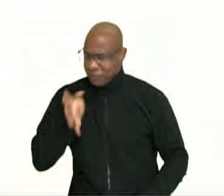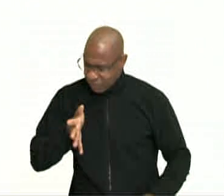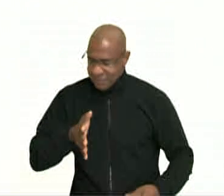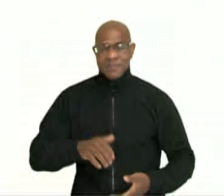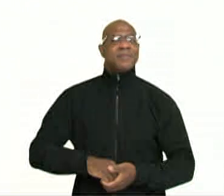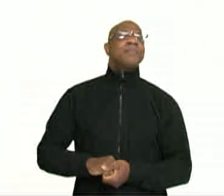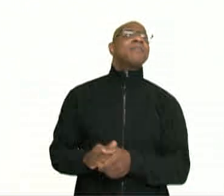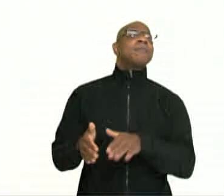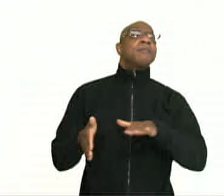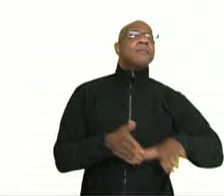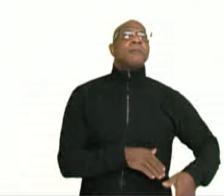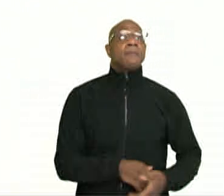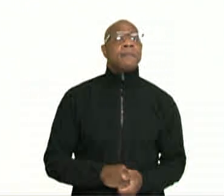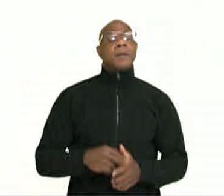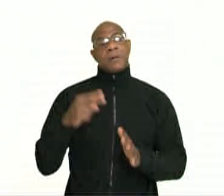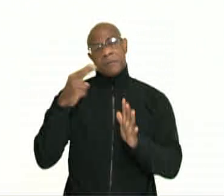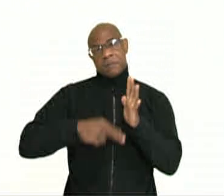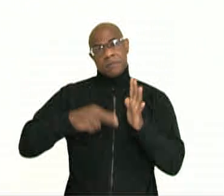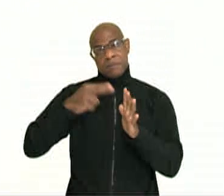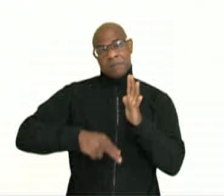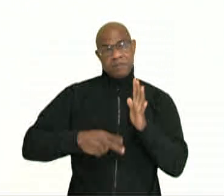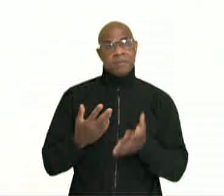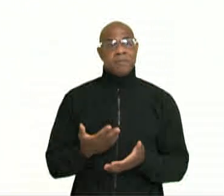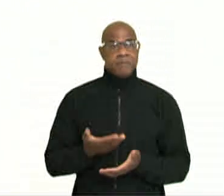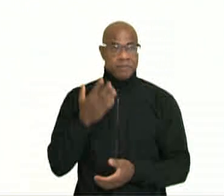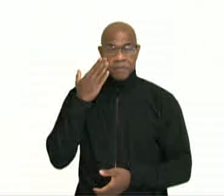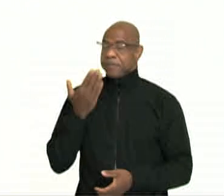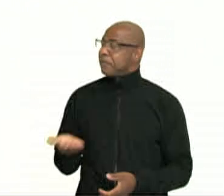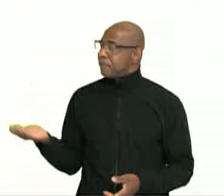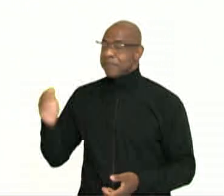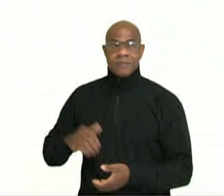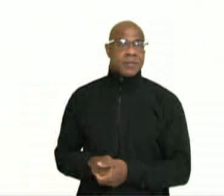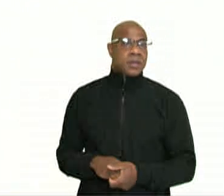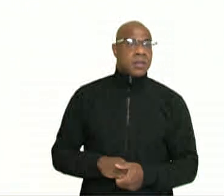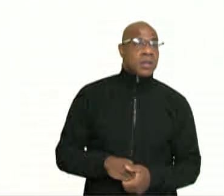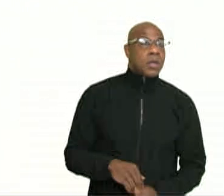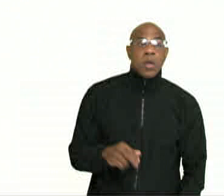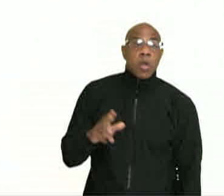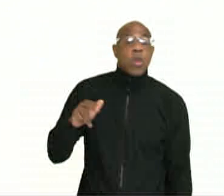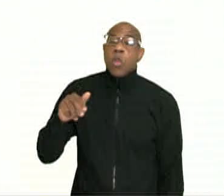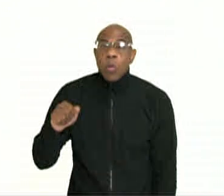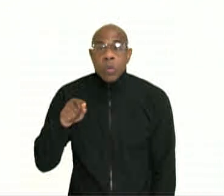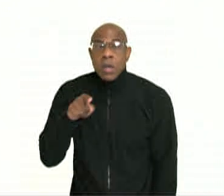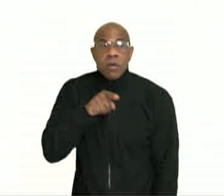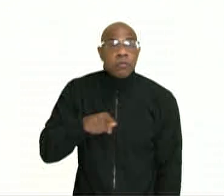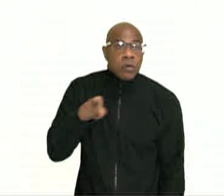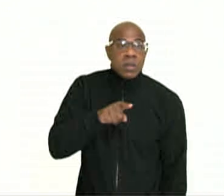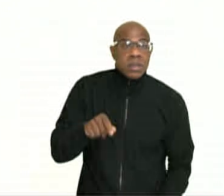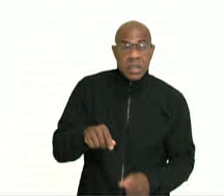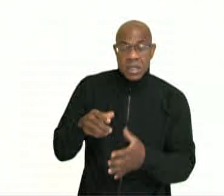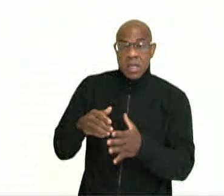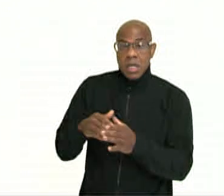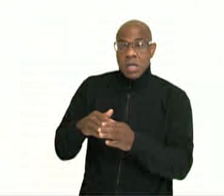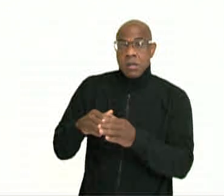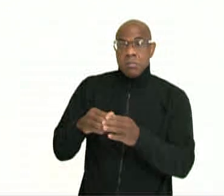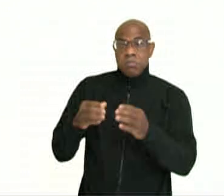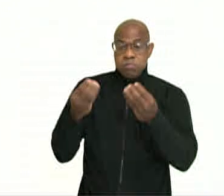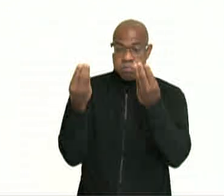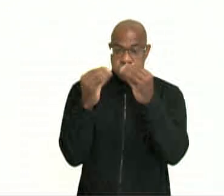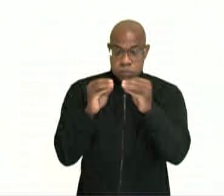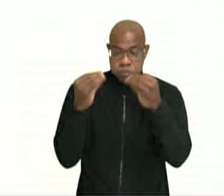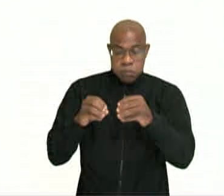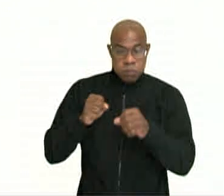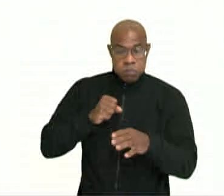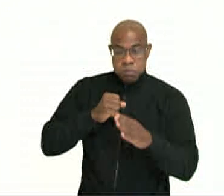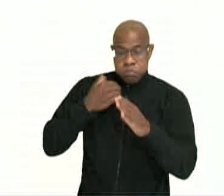Continuando a leitura, a gente chega na dica 4. Nunca, em nenhuma hipótese, envie para terceiros conteúdos